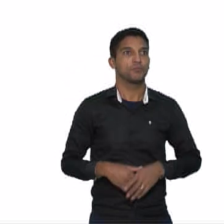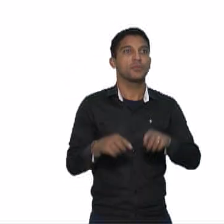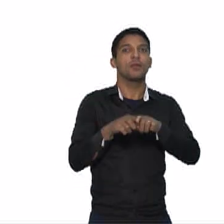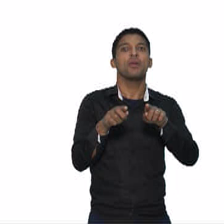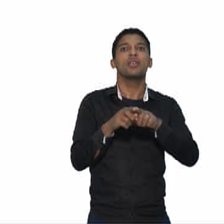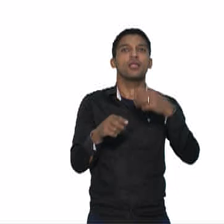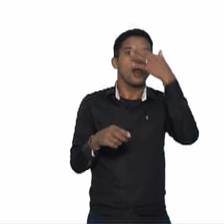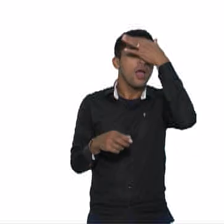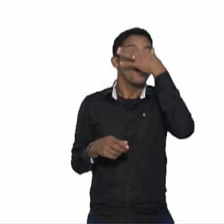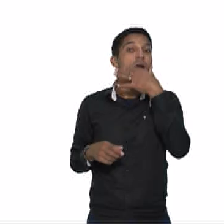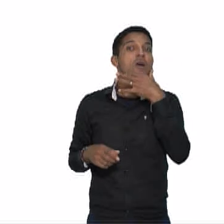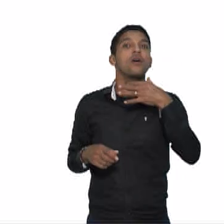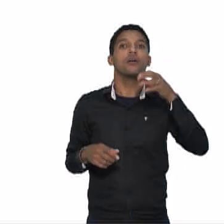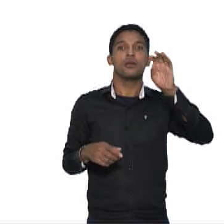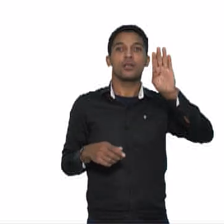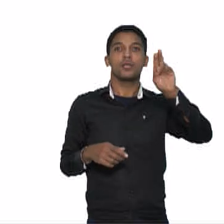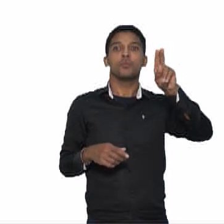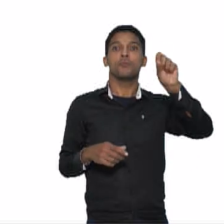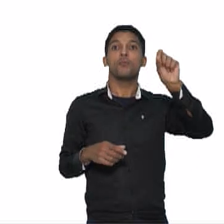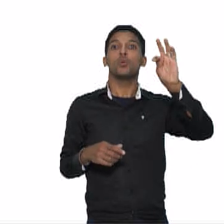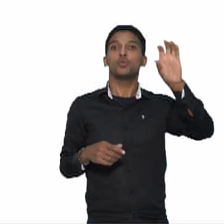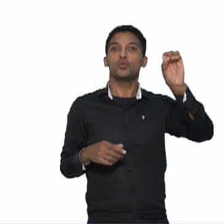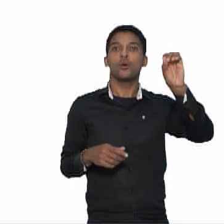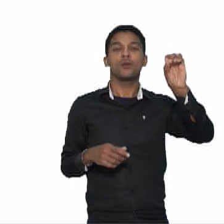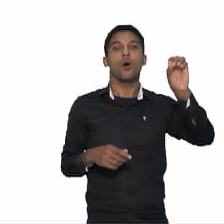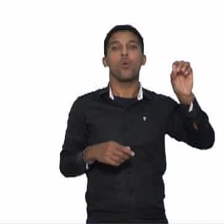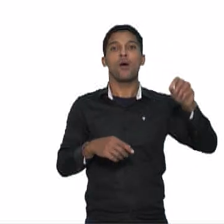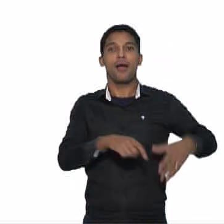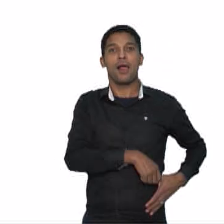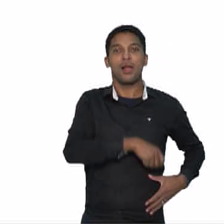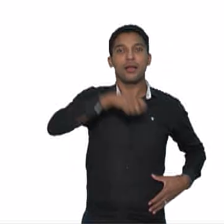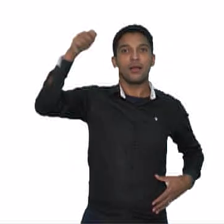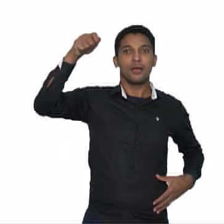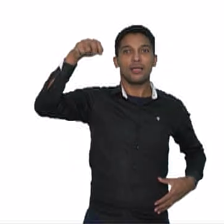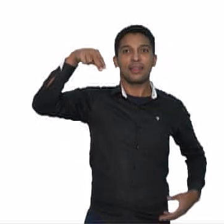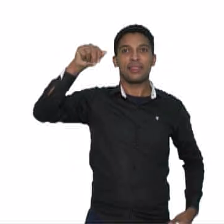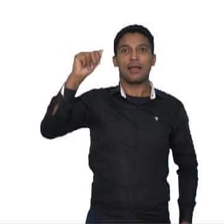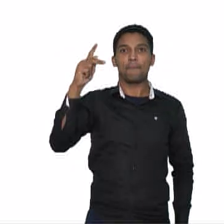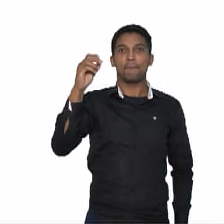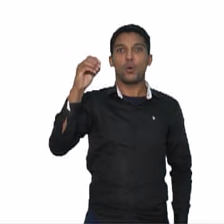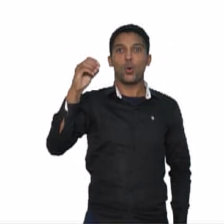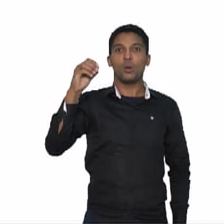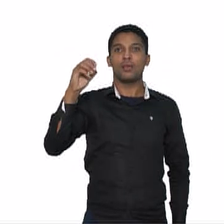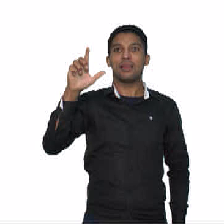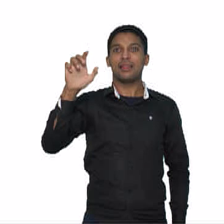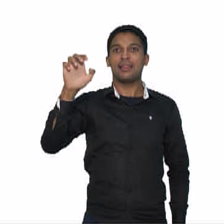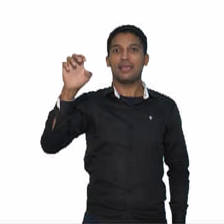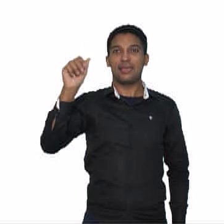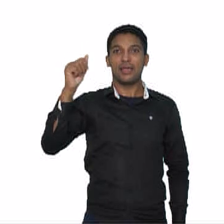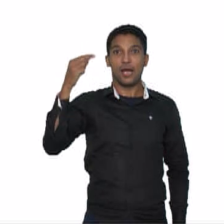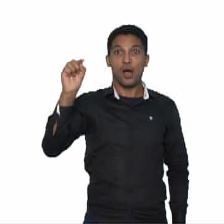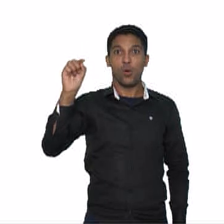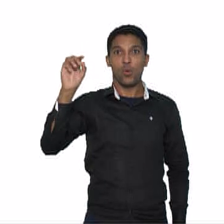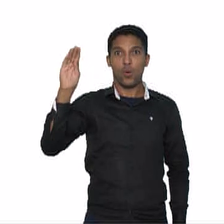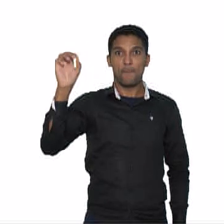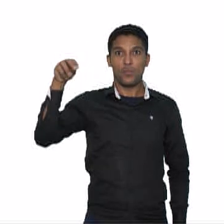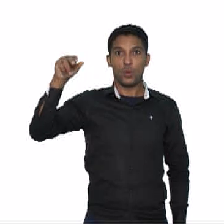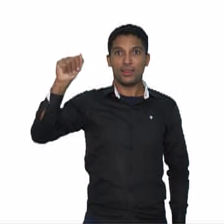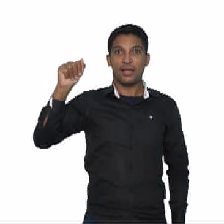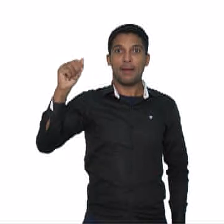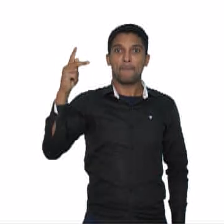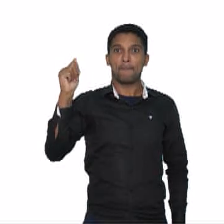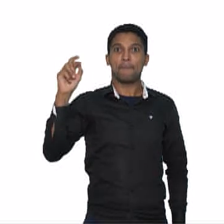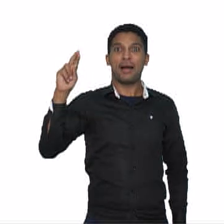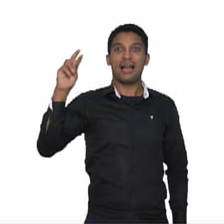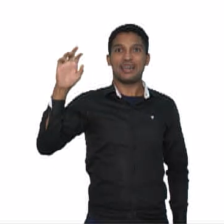rostos, focalizados na pessoa do imperador, que era Napoleão Bonaparte. Movimentos e posições reais do corpo, expressão pensativas